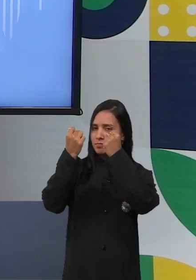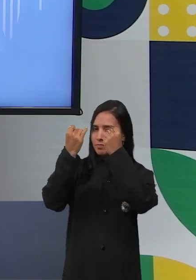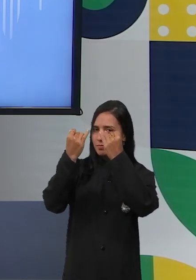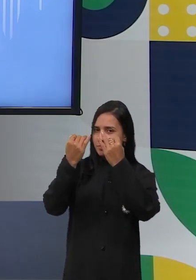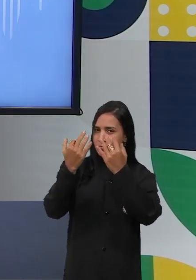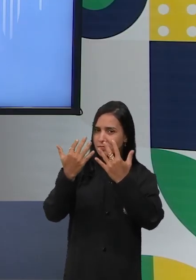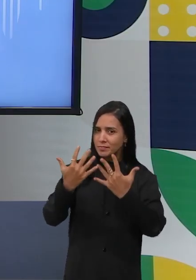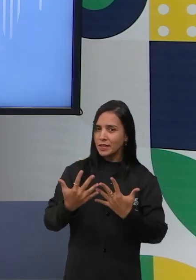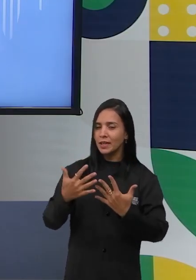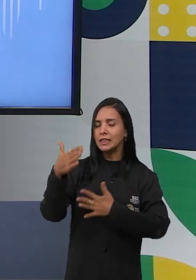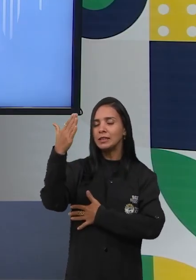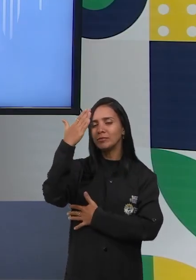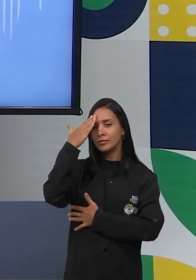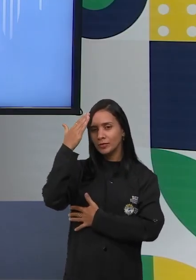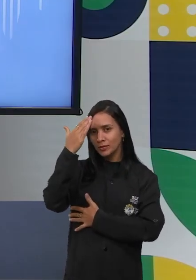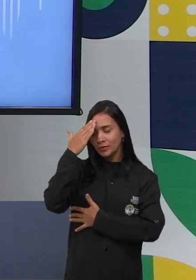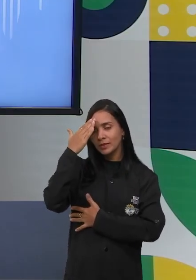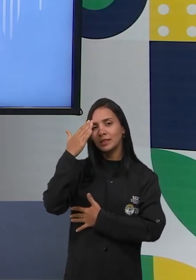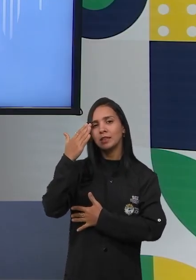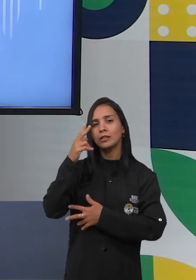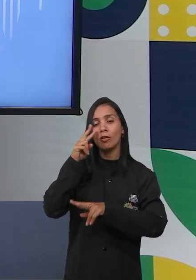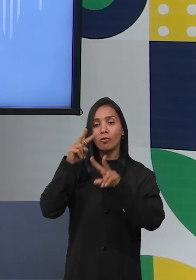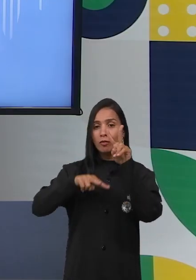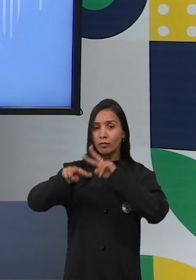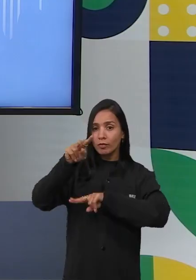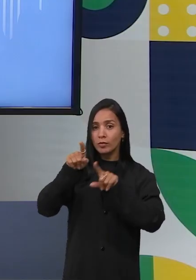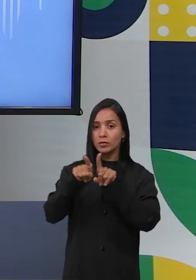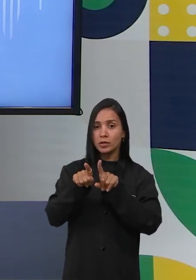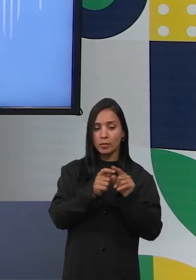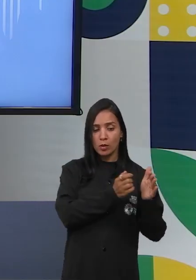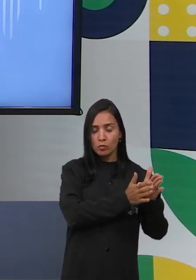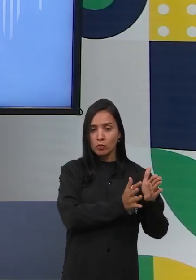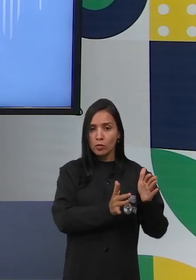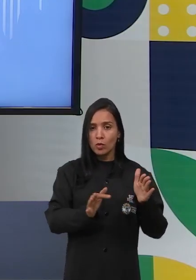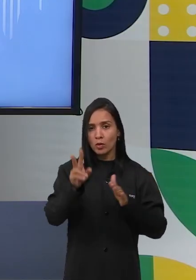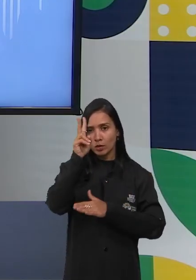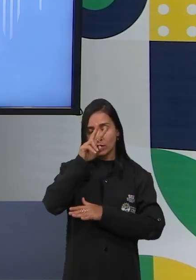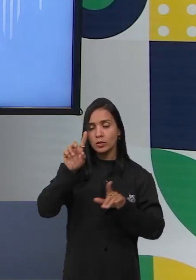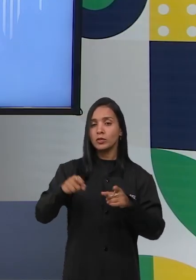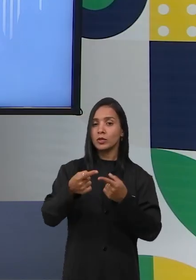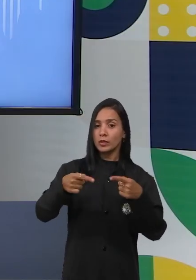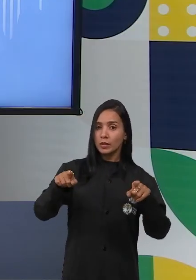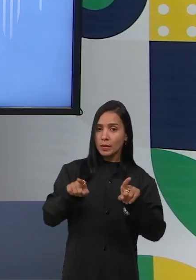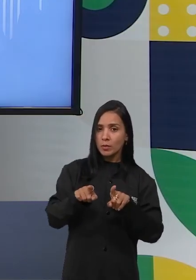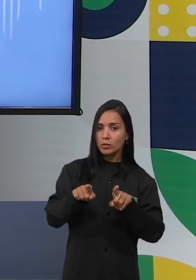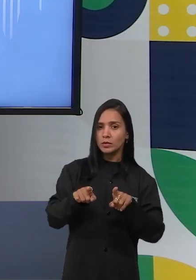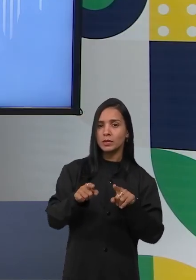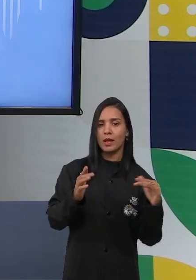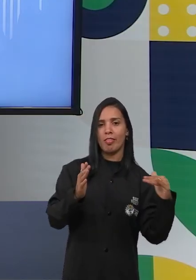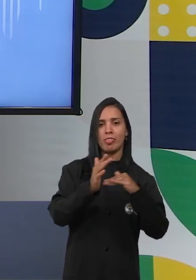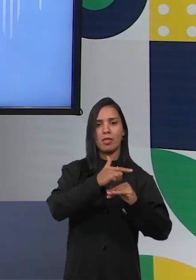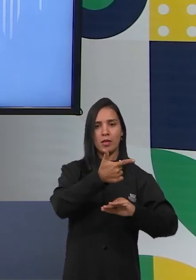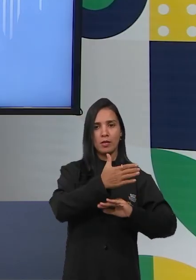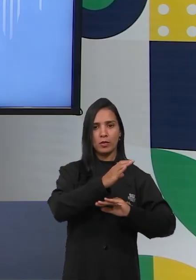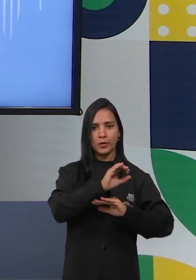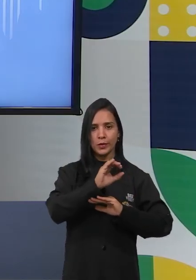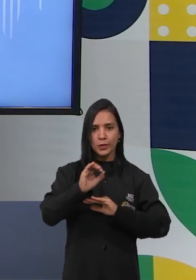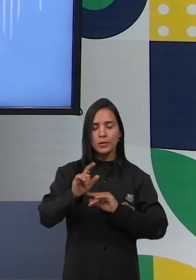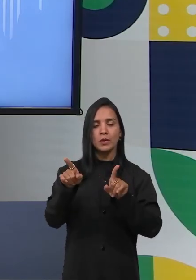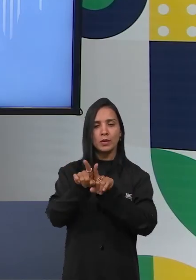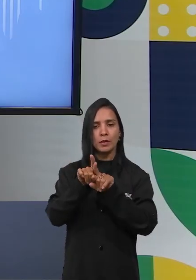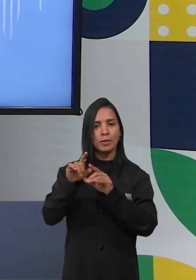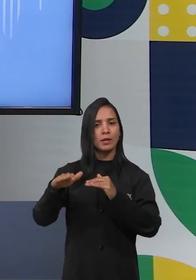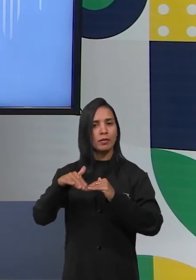militar para a democracia e falamos dos anos 2000 em diante, onde a música, os artistas utilizaram a sua voz para